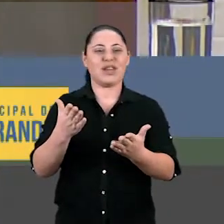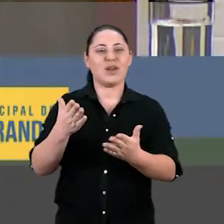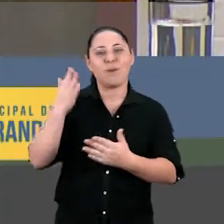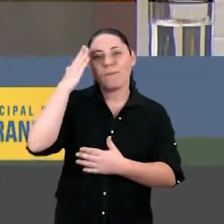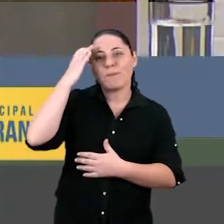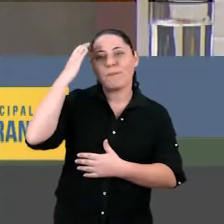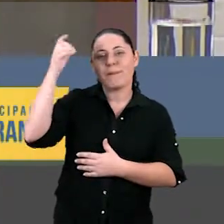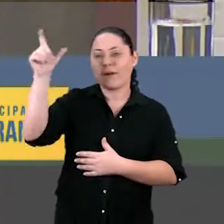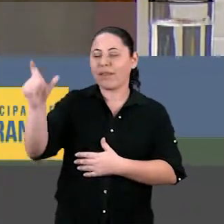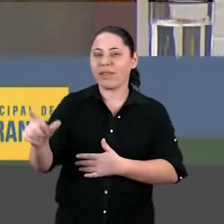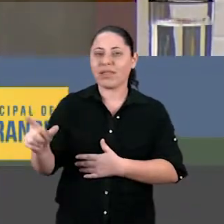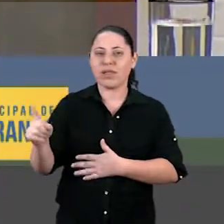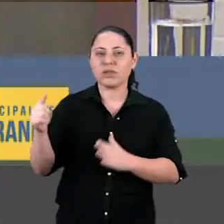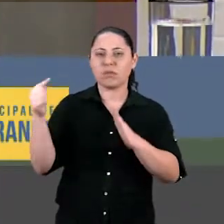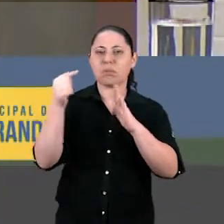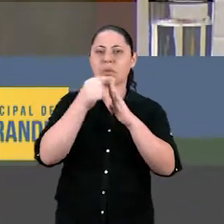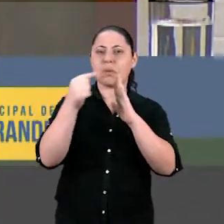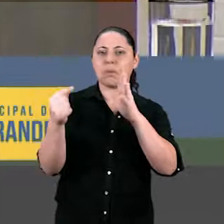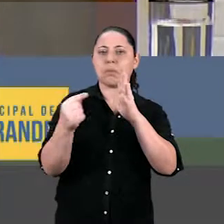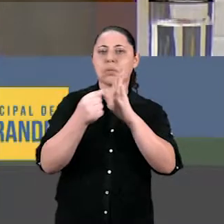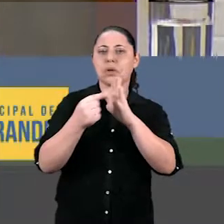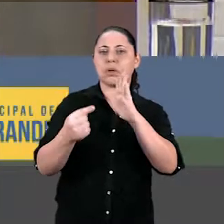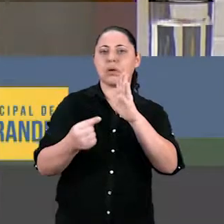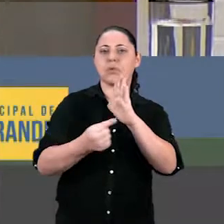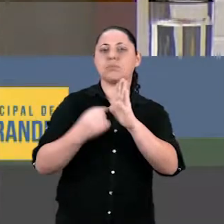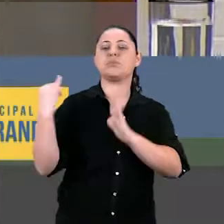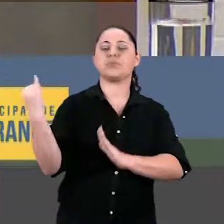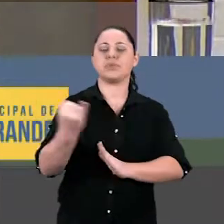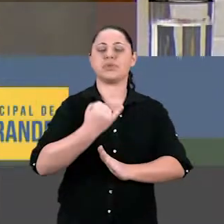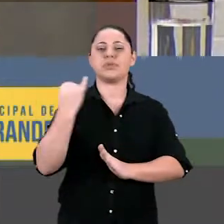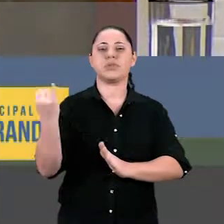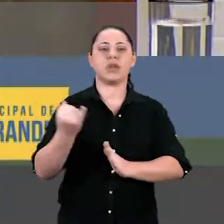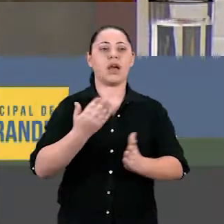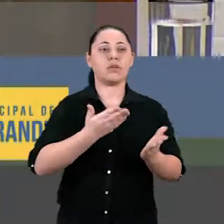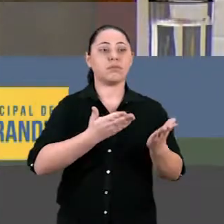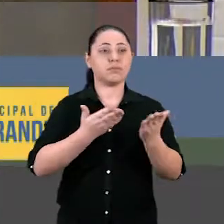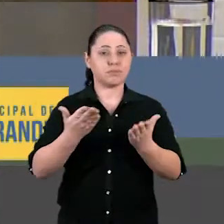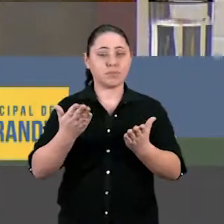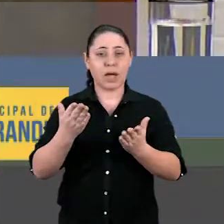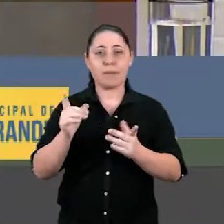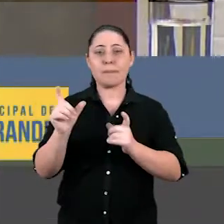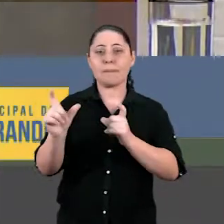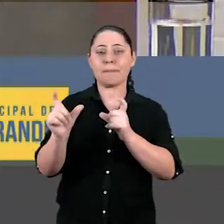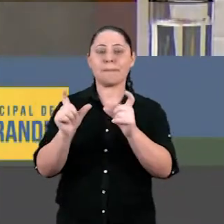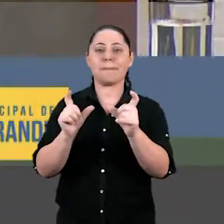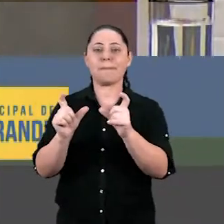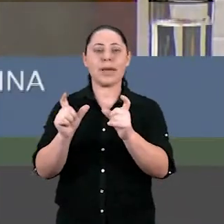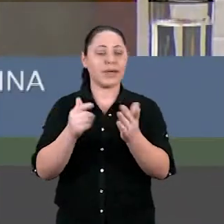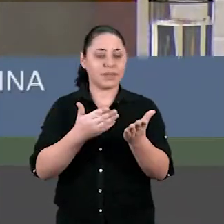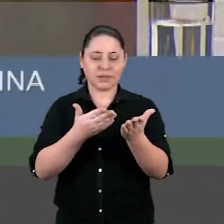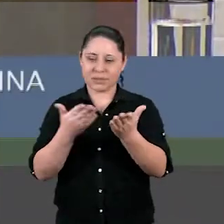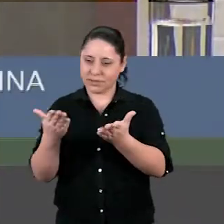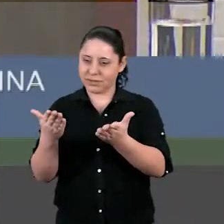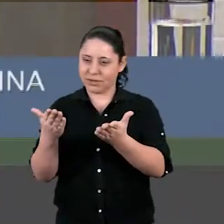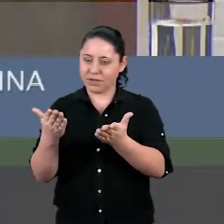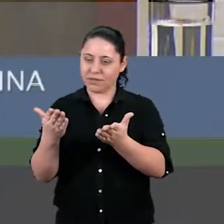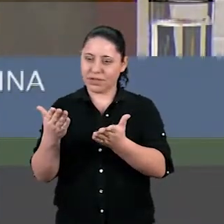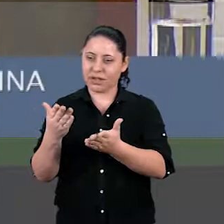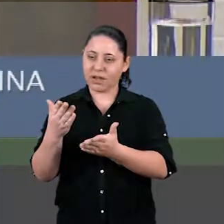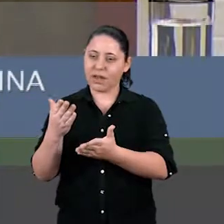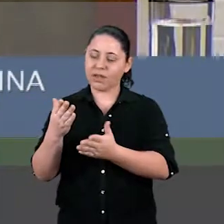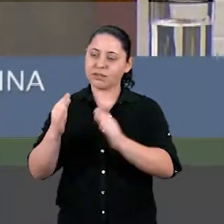ponto, nesses 3 pontos que são extremamente importantes. Eu passo agora a palavra ao desembargador